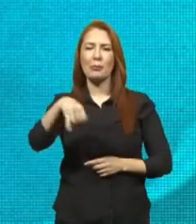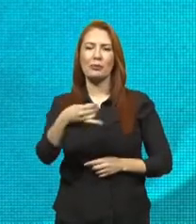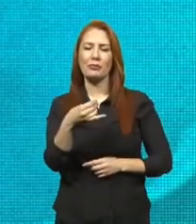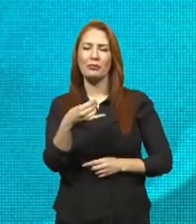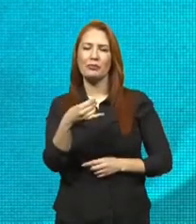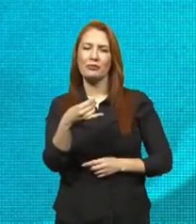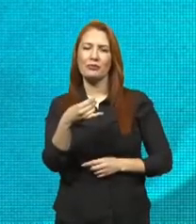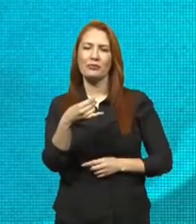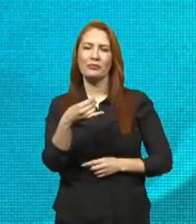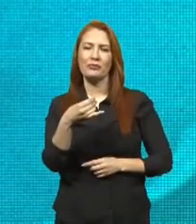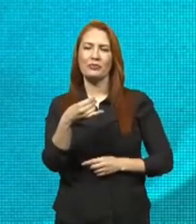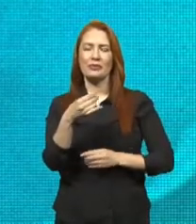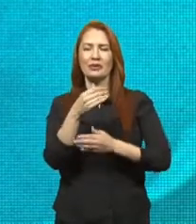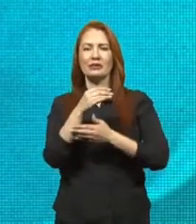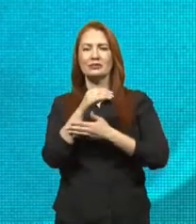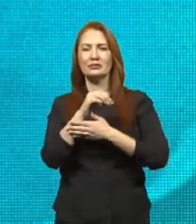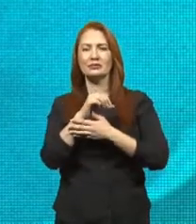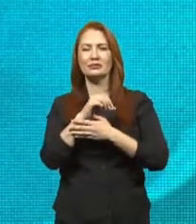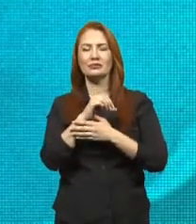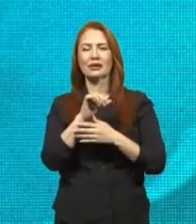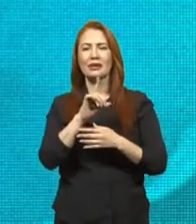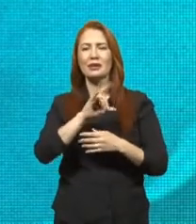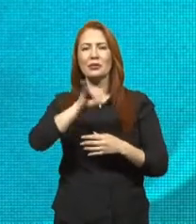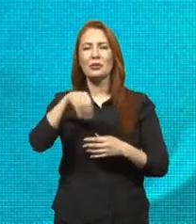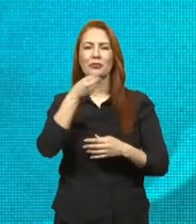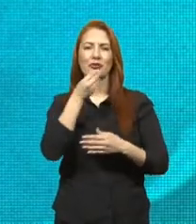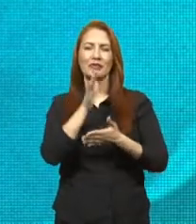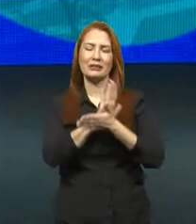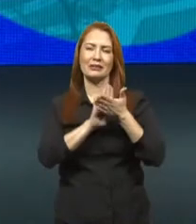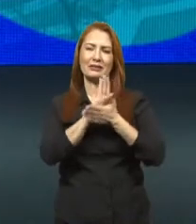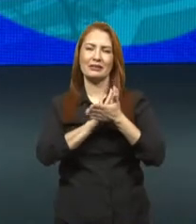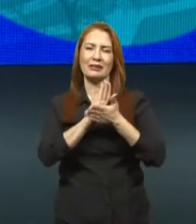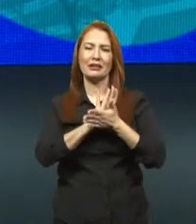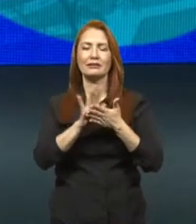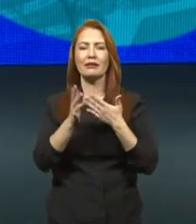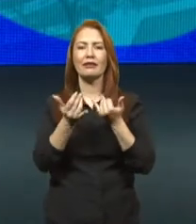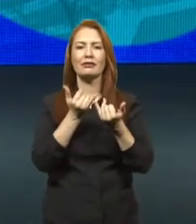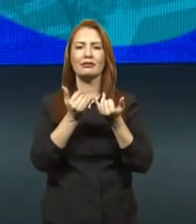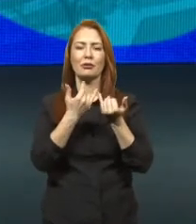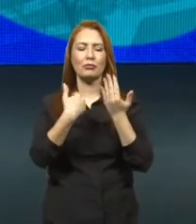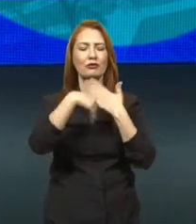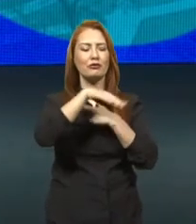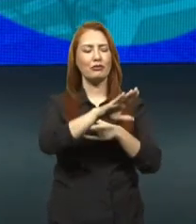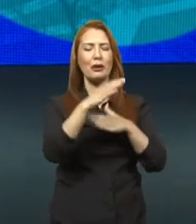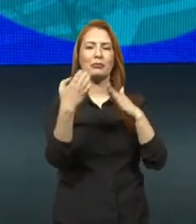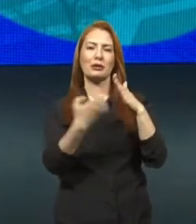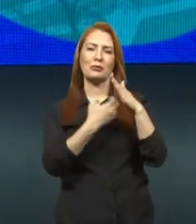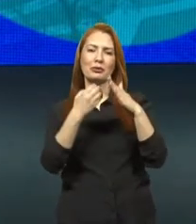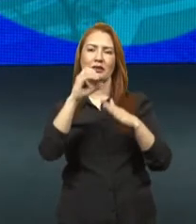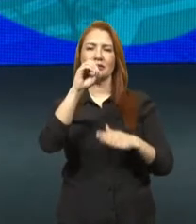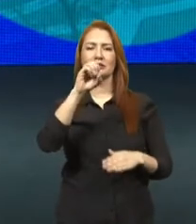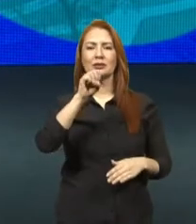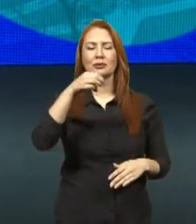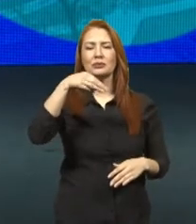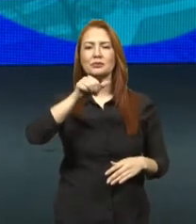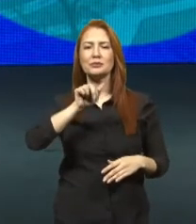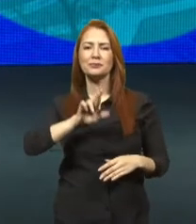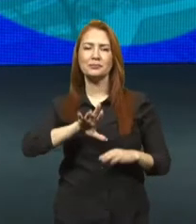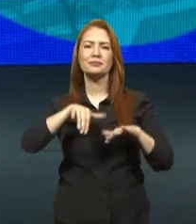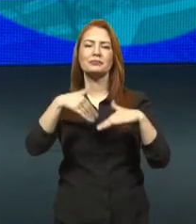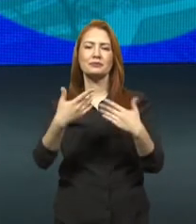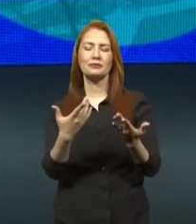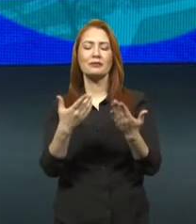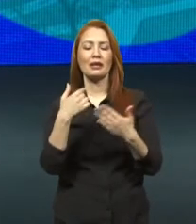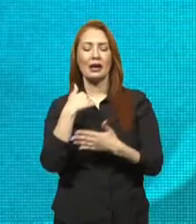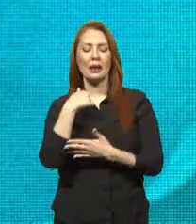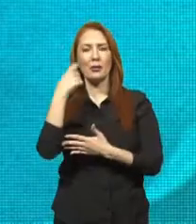Osmar. Vai, nunca ninguém mexeu nele. Política reversa, né? Precisamos. E aí, quando eu penso